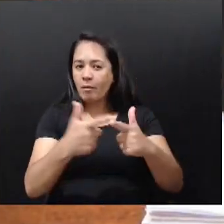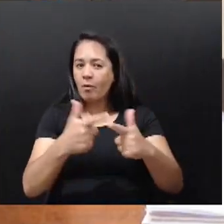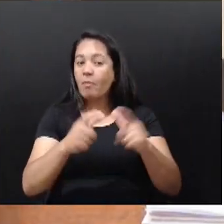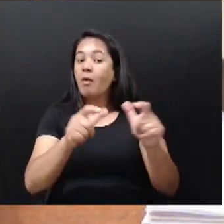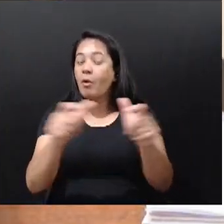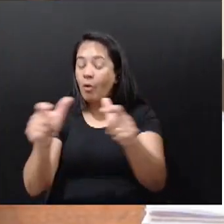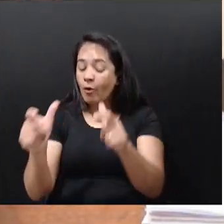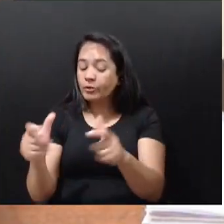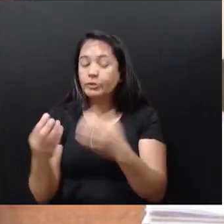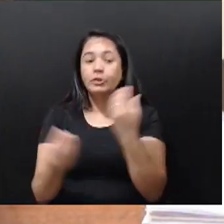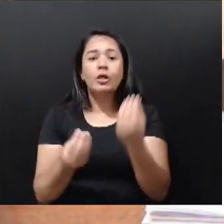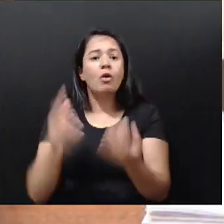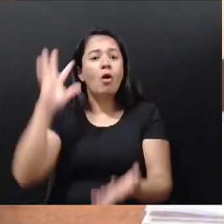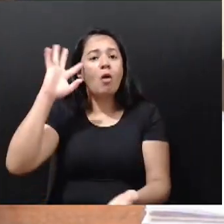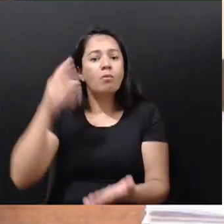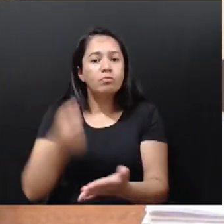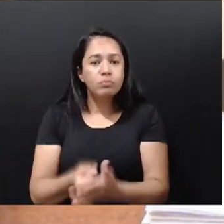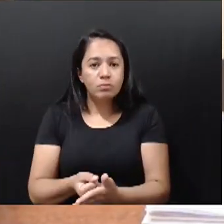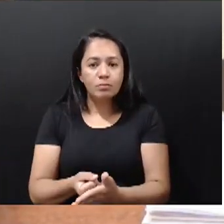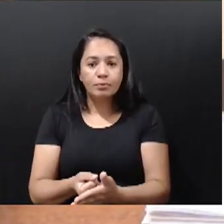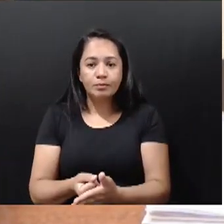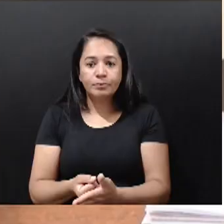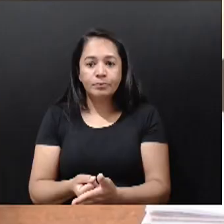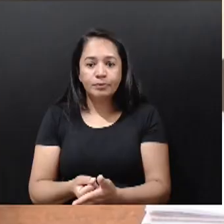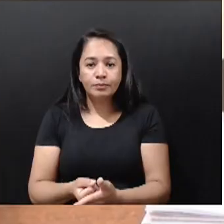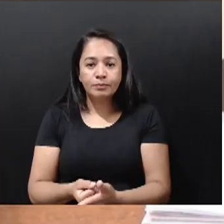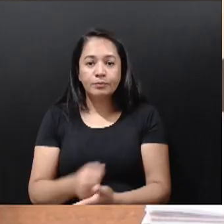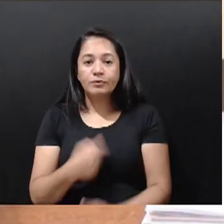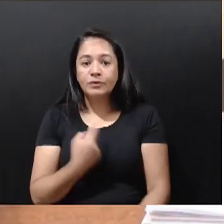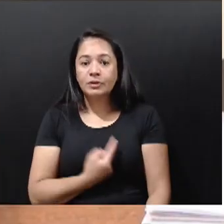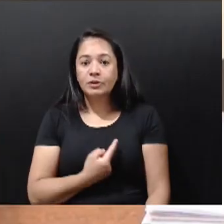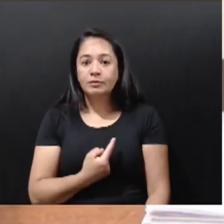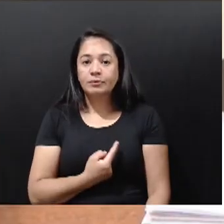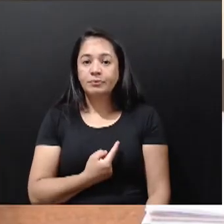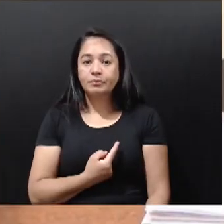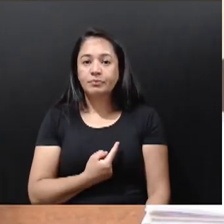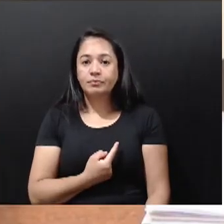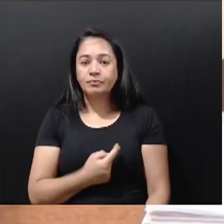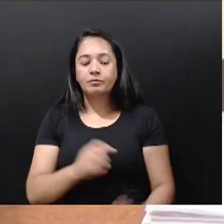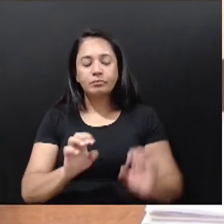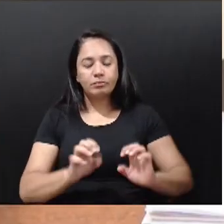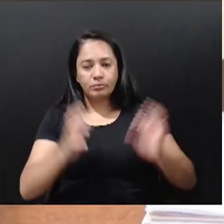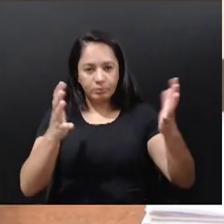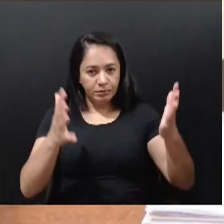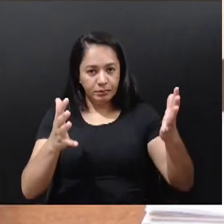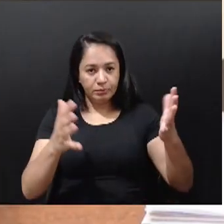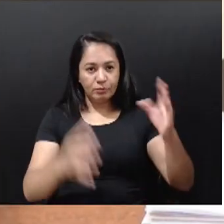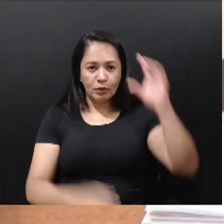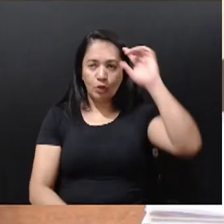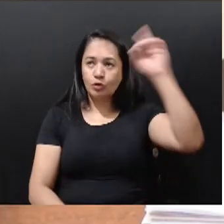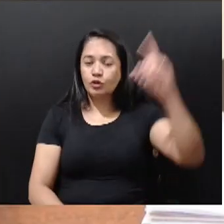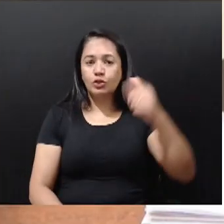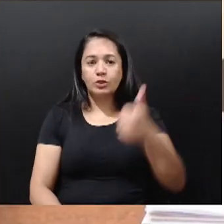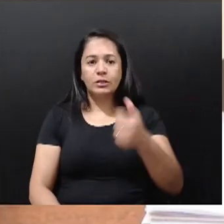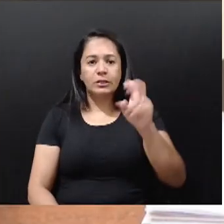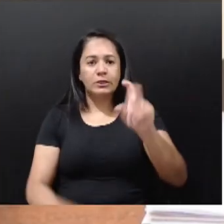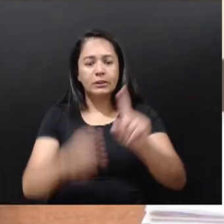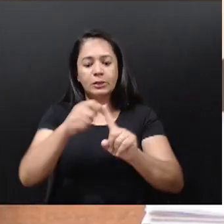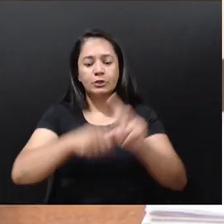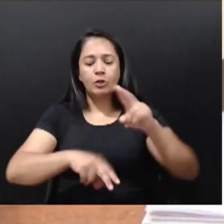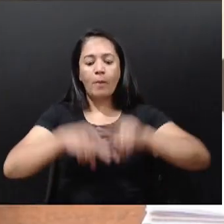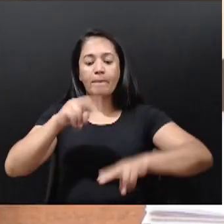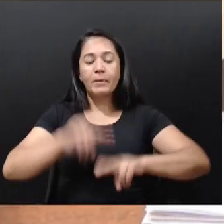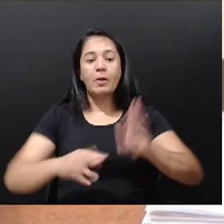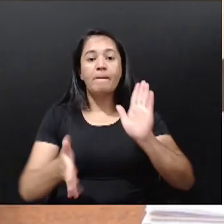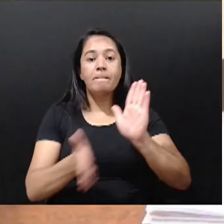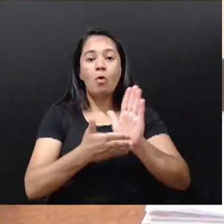problema. Então, nós saímos daquele evento no dia 15 de junho, já propondo no mês do idoso, que o